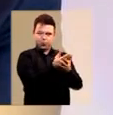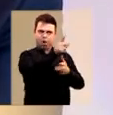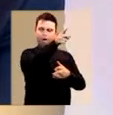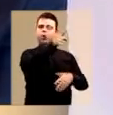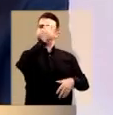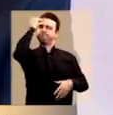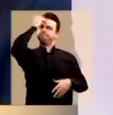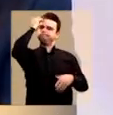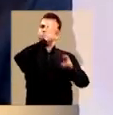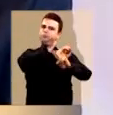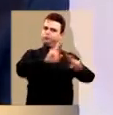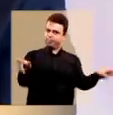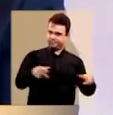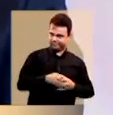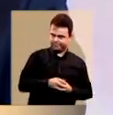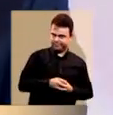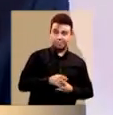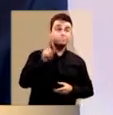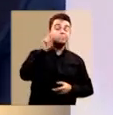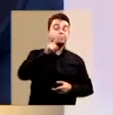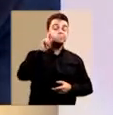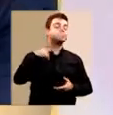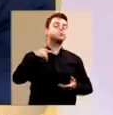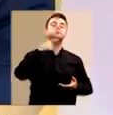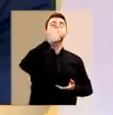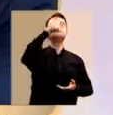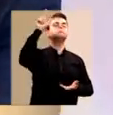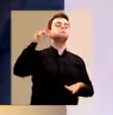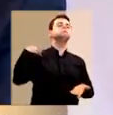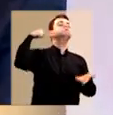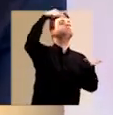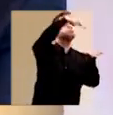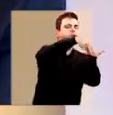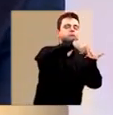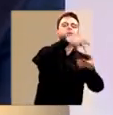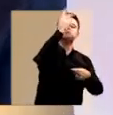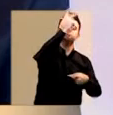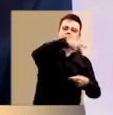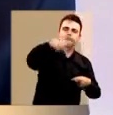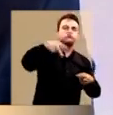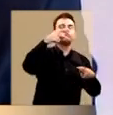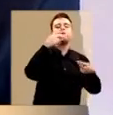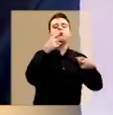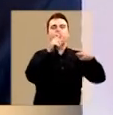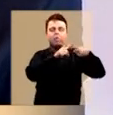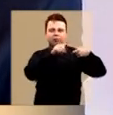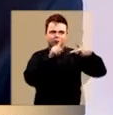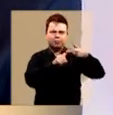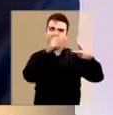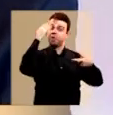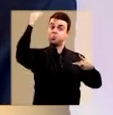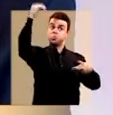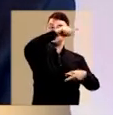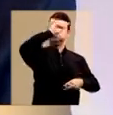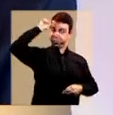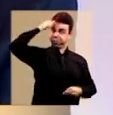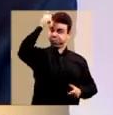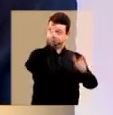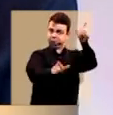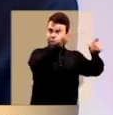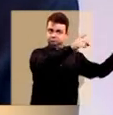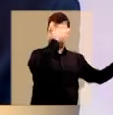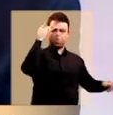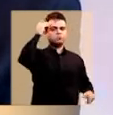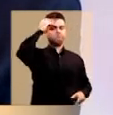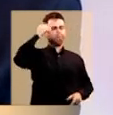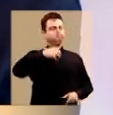outra bagagem. Nos Estados Unidos, eu tive aula com o professor Kendall Thomas, com o Kimberly Crenshaw. Então, os alunos chegavam com uma outra bagagem.